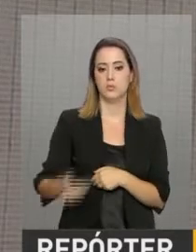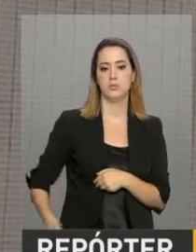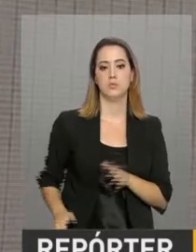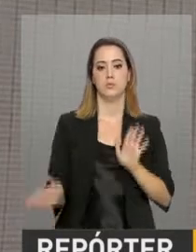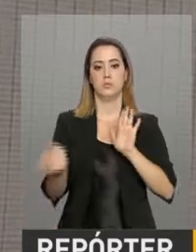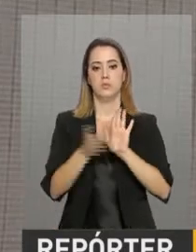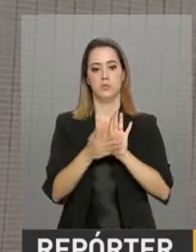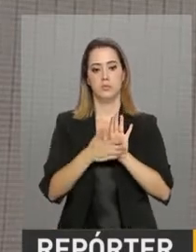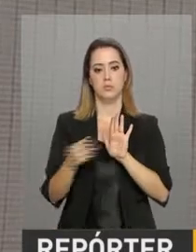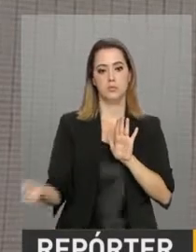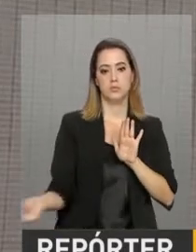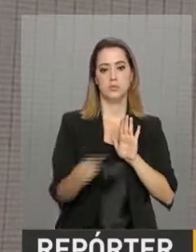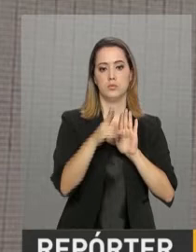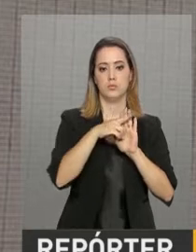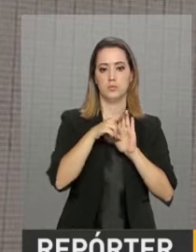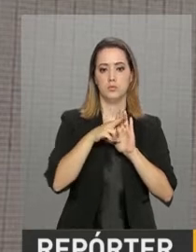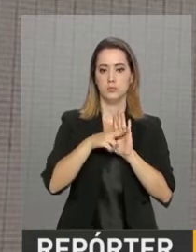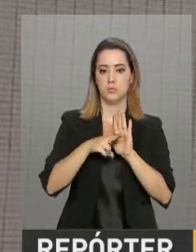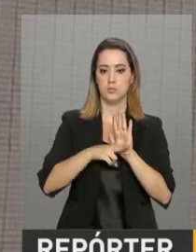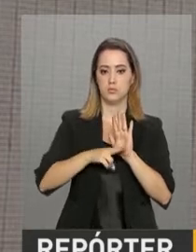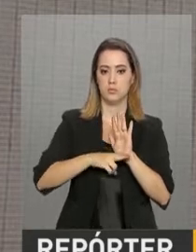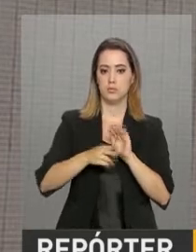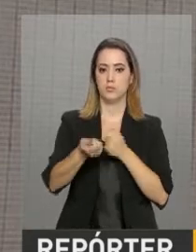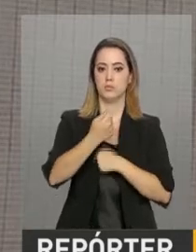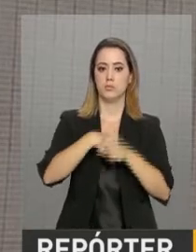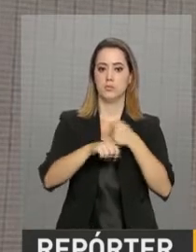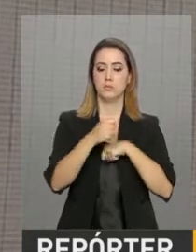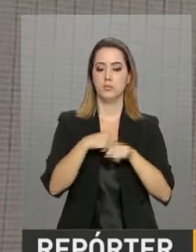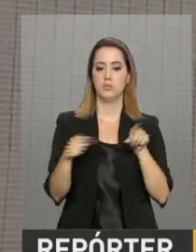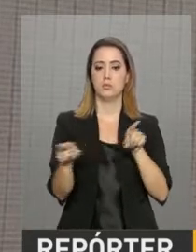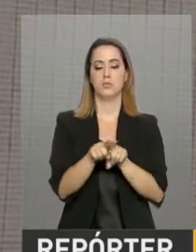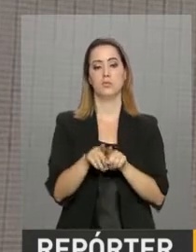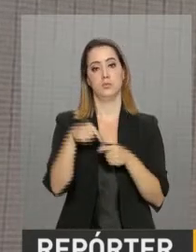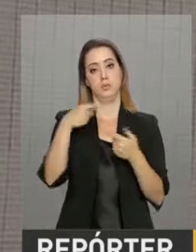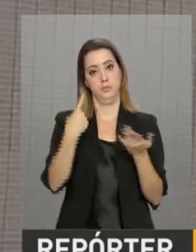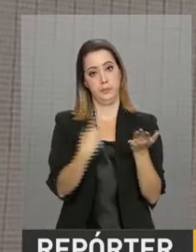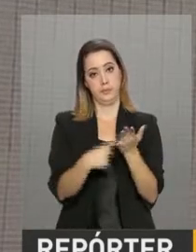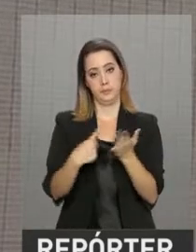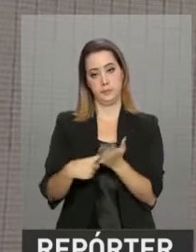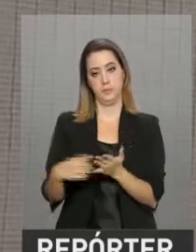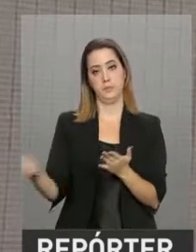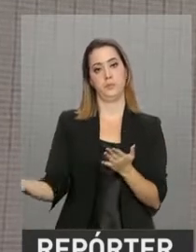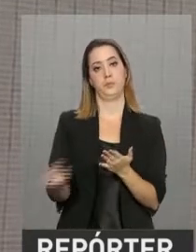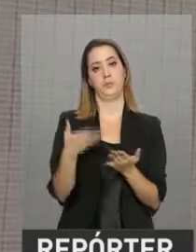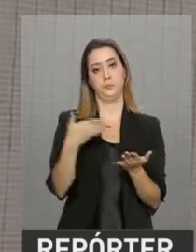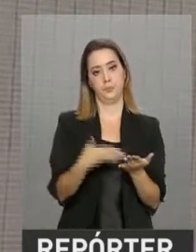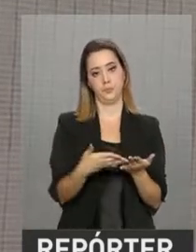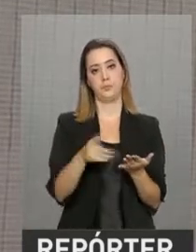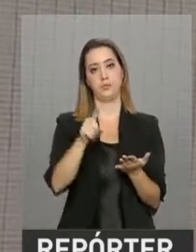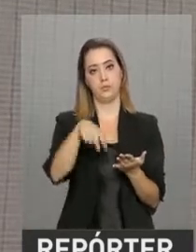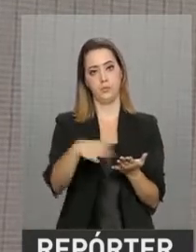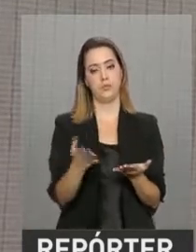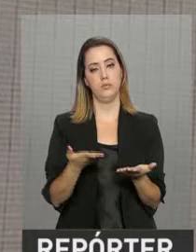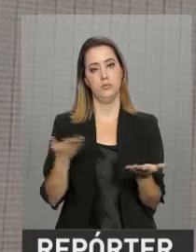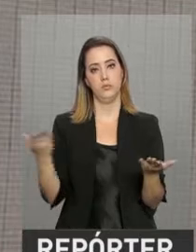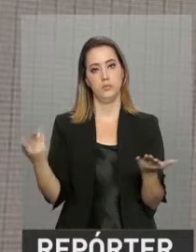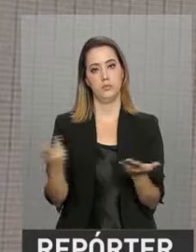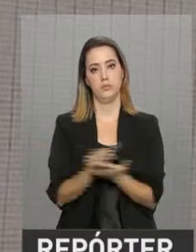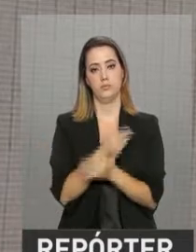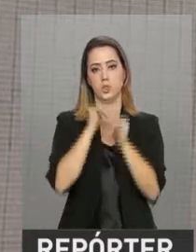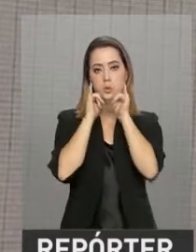novas medidas econômicas meirelles confirmou que essas novas medidas econômicas devem ser